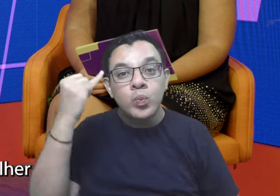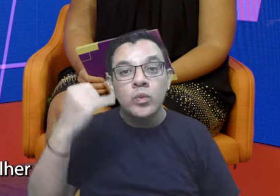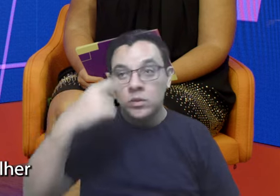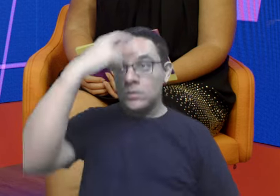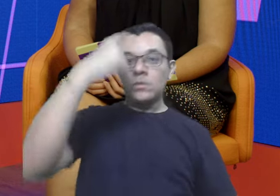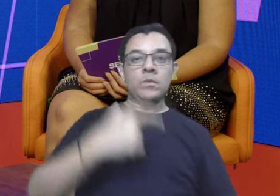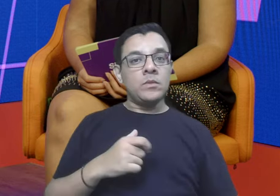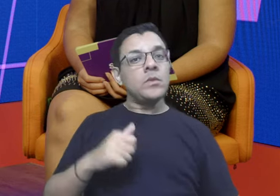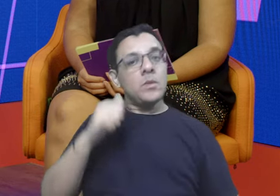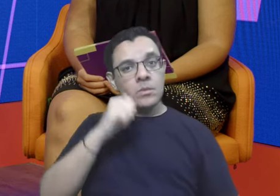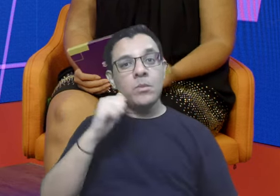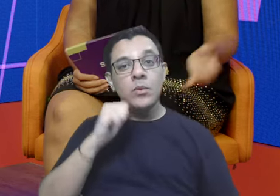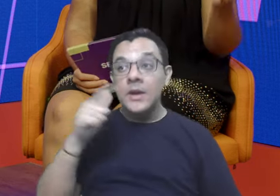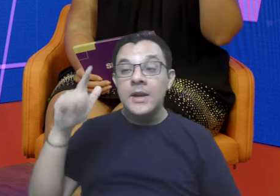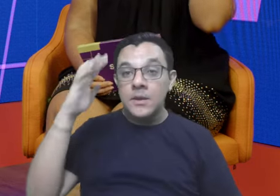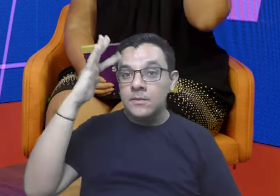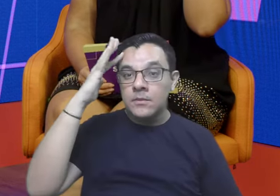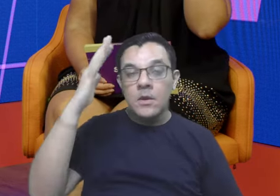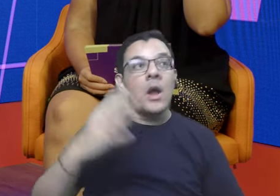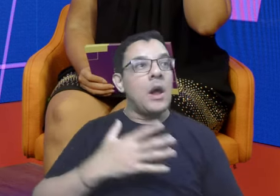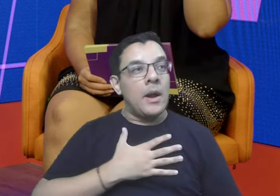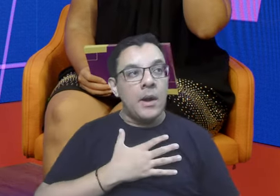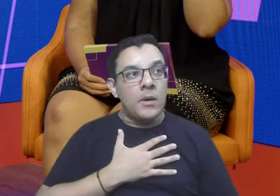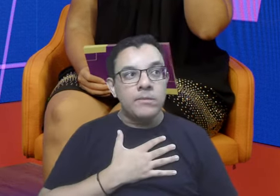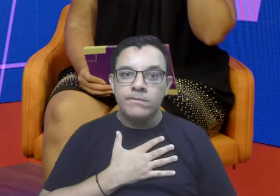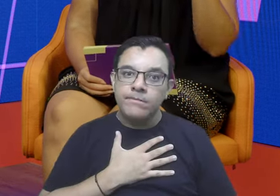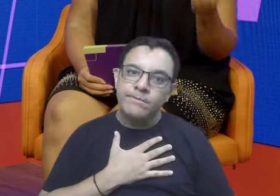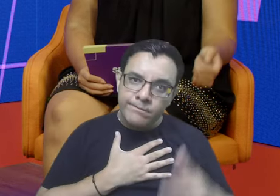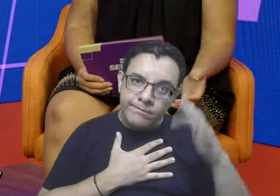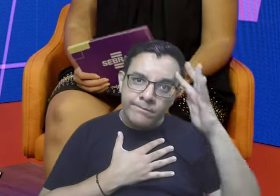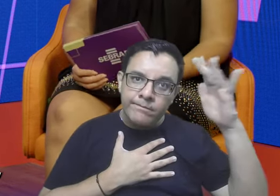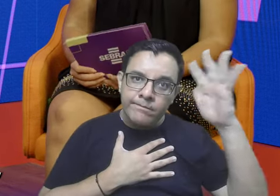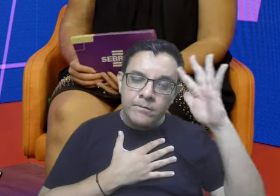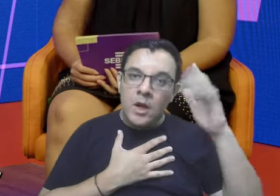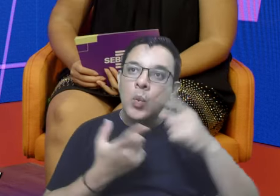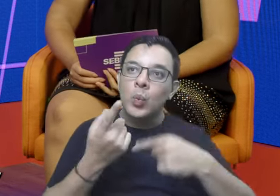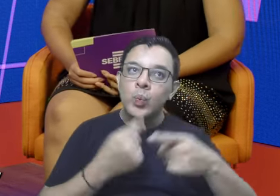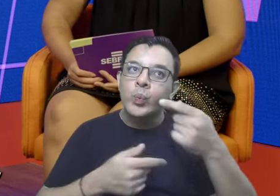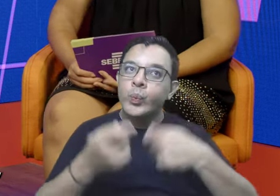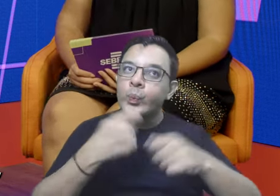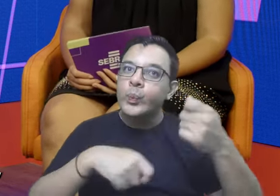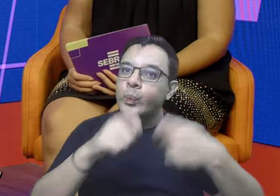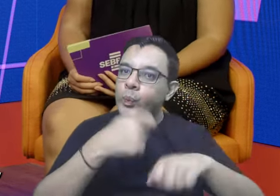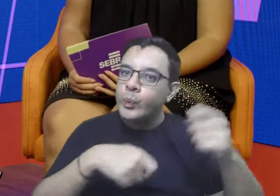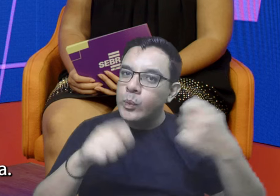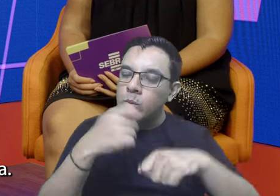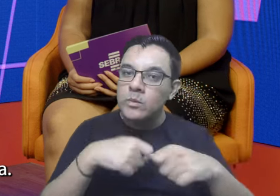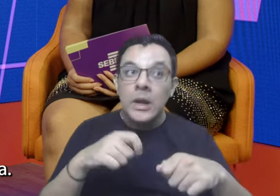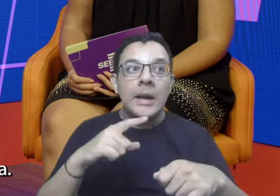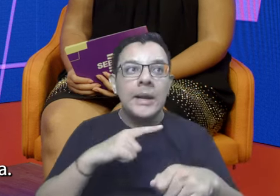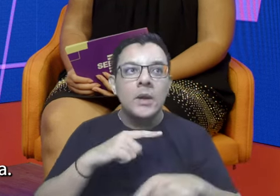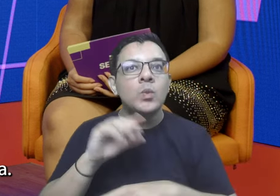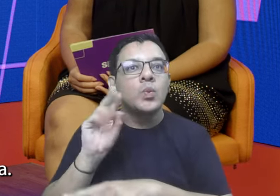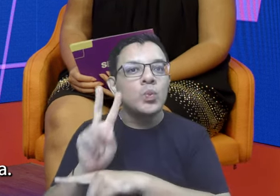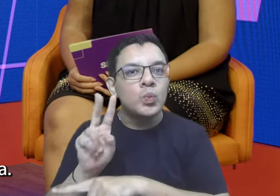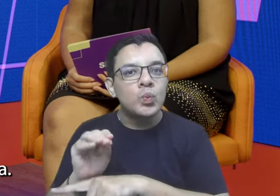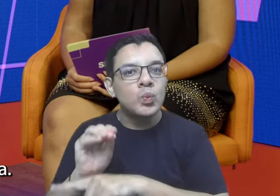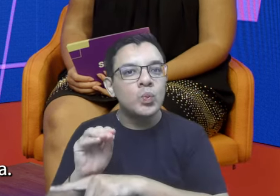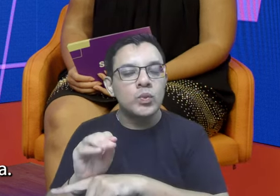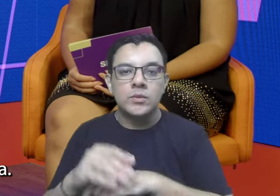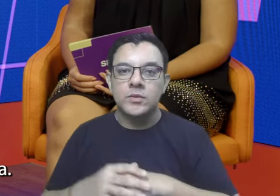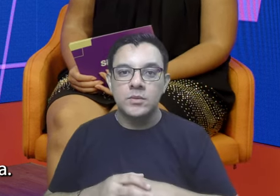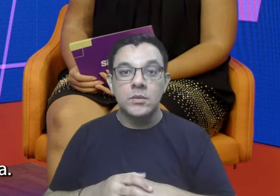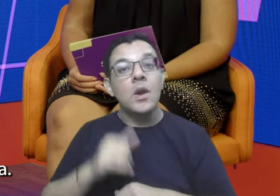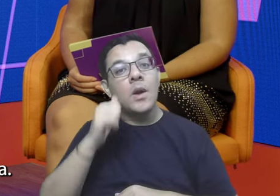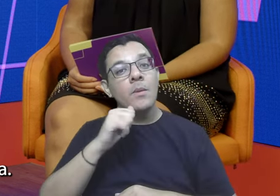própria mulher se conscientizar da da economia do cuidado né Ou seja a mulher ela tem